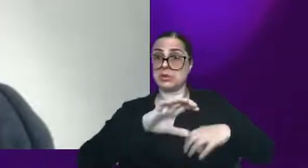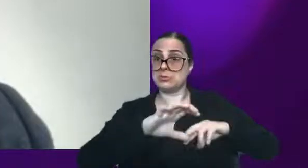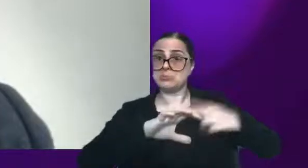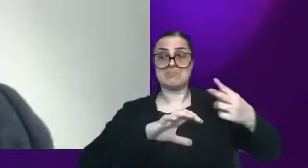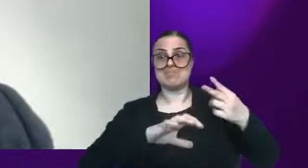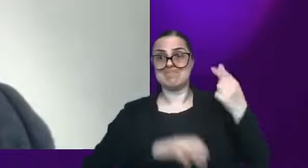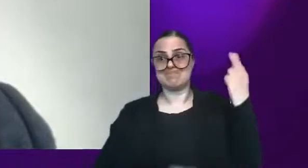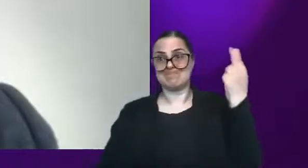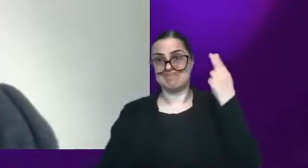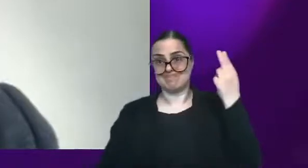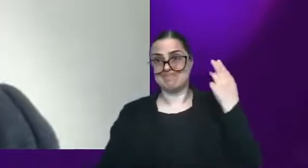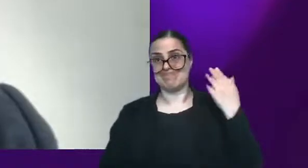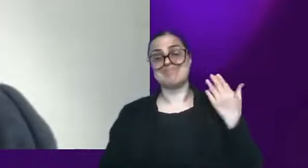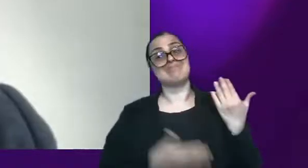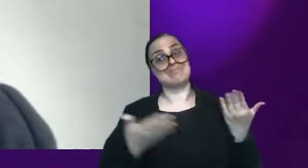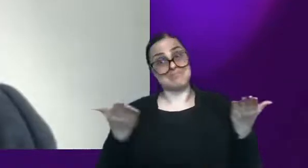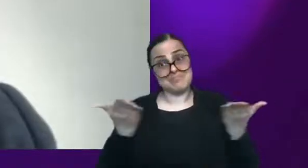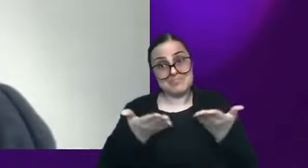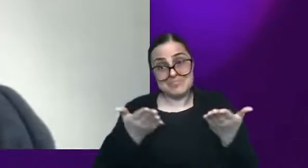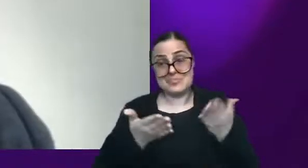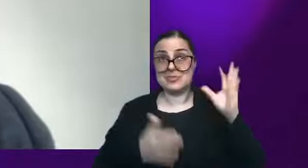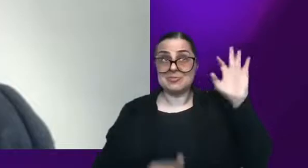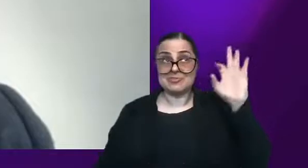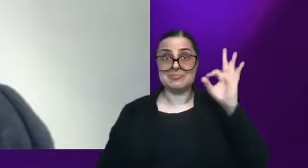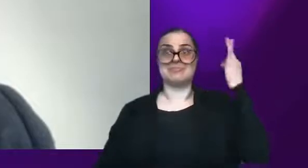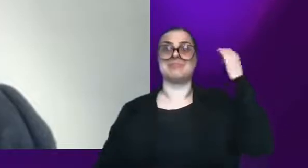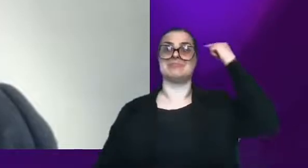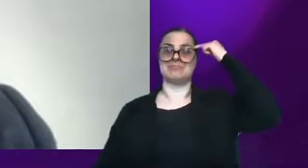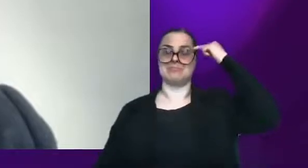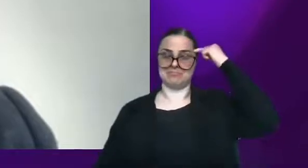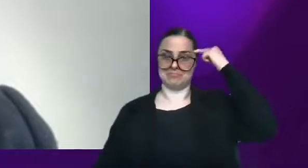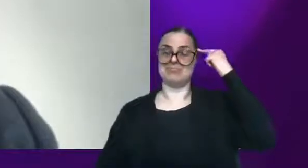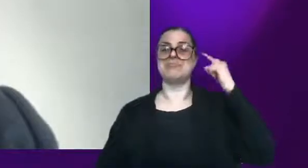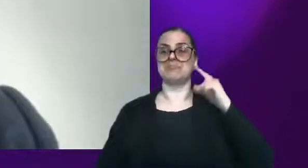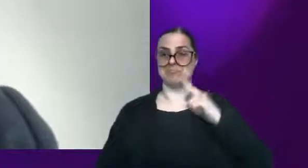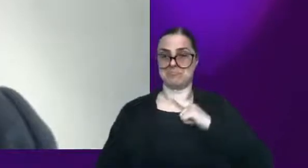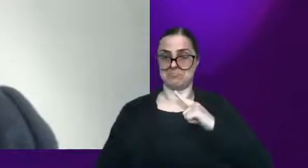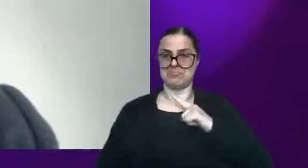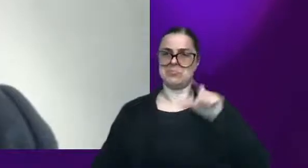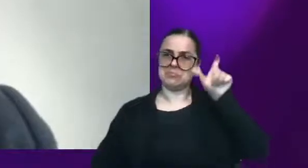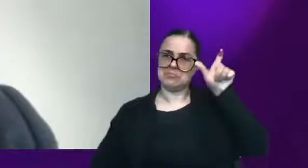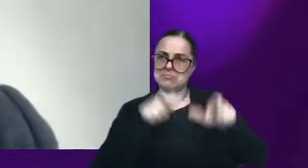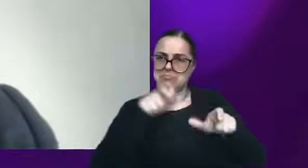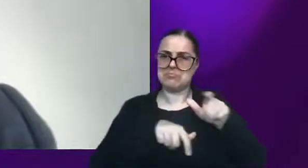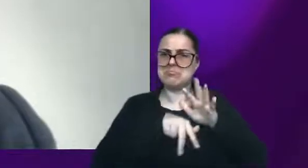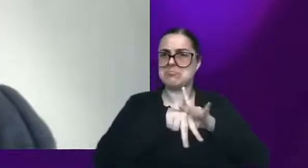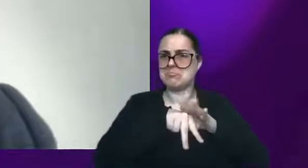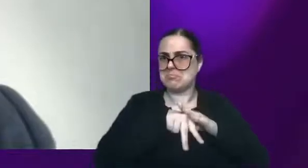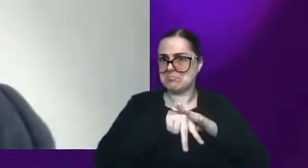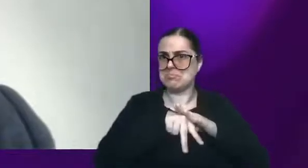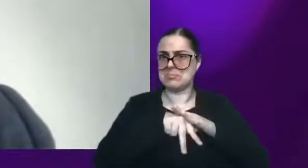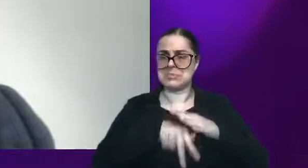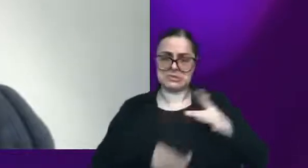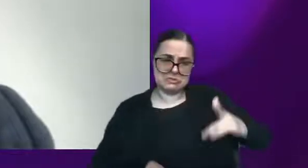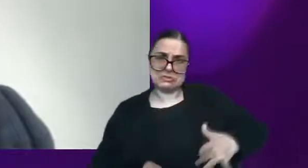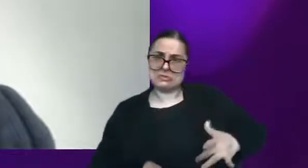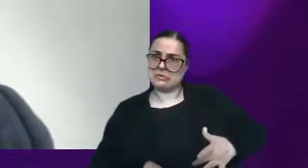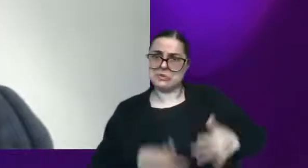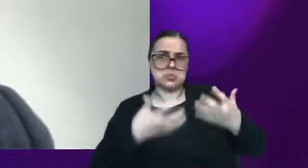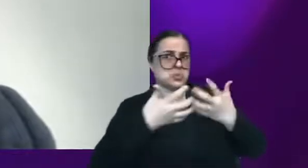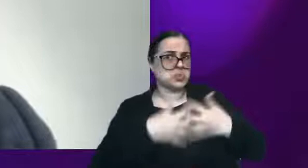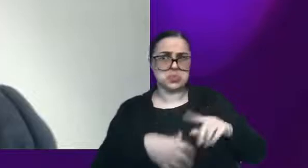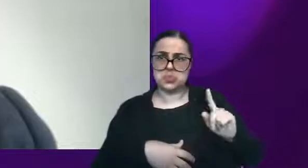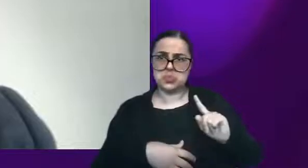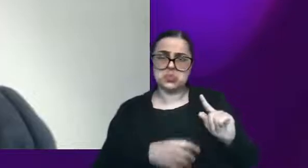desta situação, é legítimo pensar que alguns destes doentes com insuficiência hepática pós-operatória por metástases hepáticas, cancro do